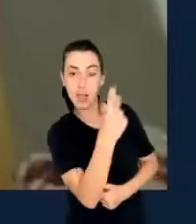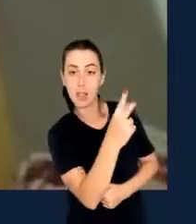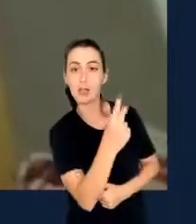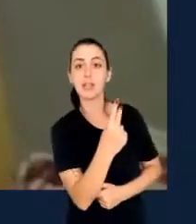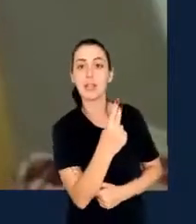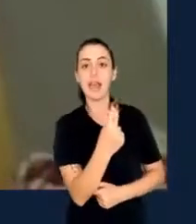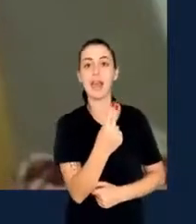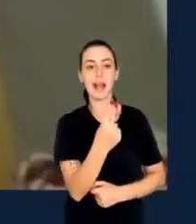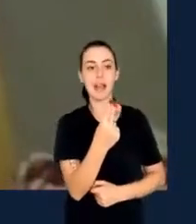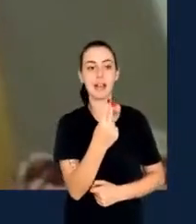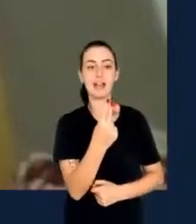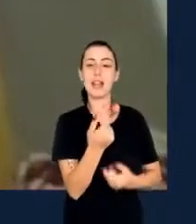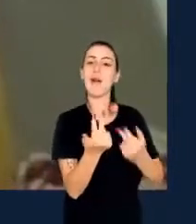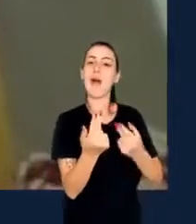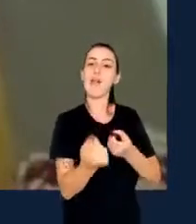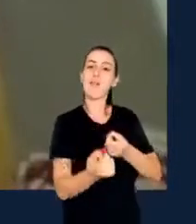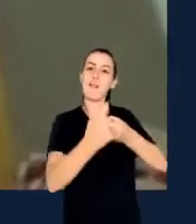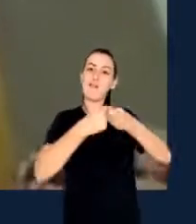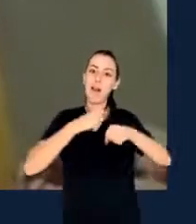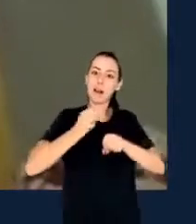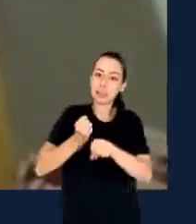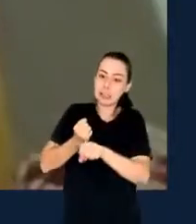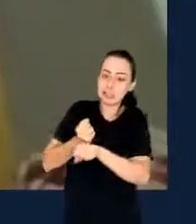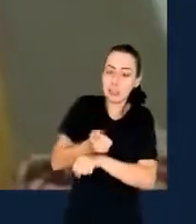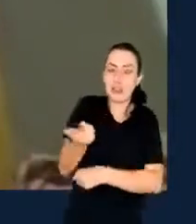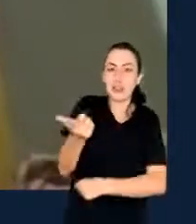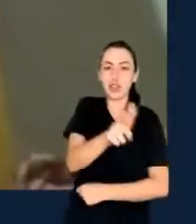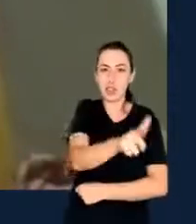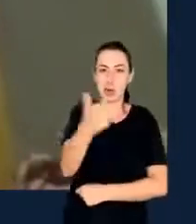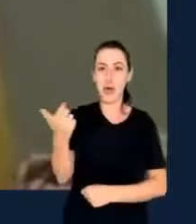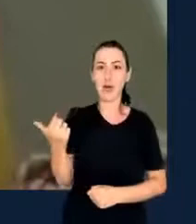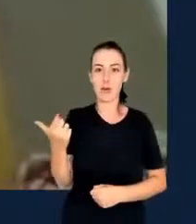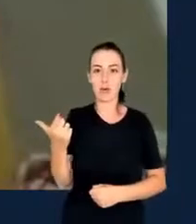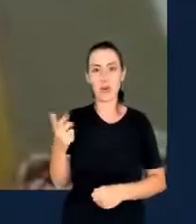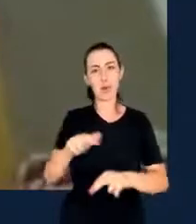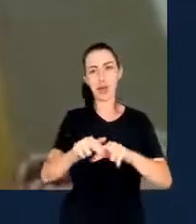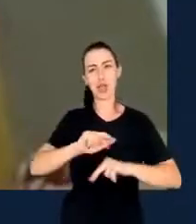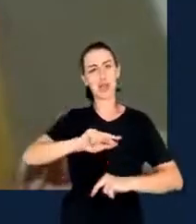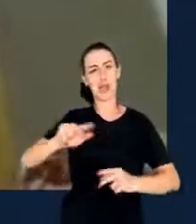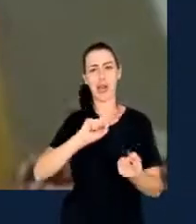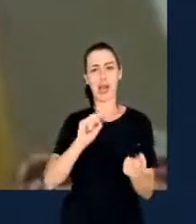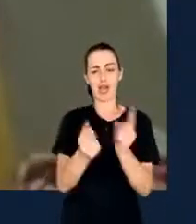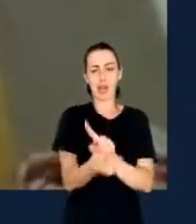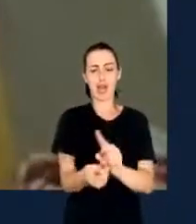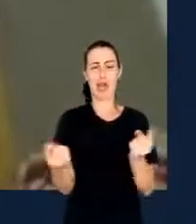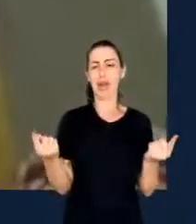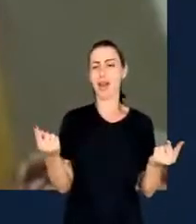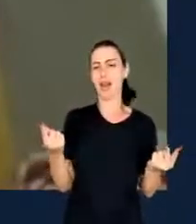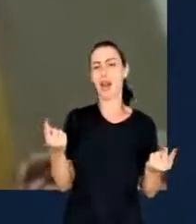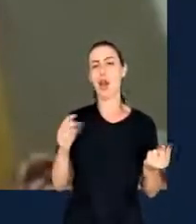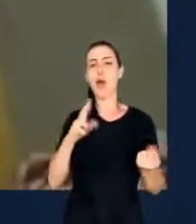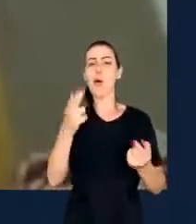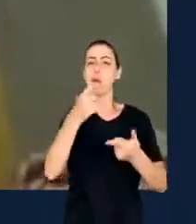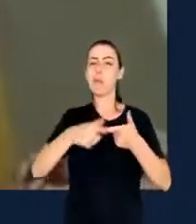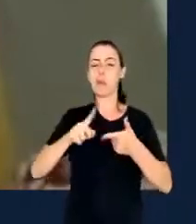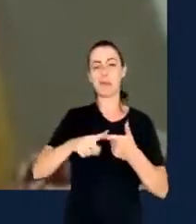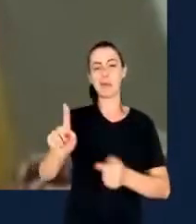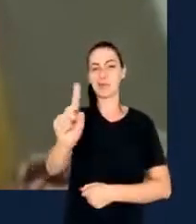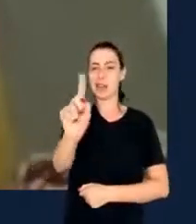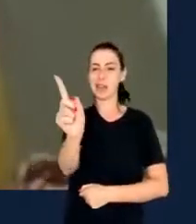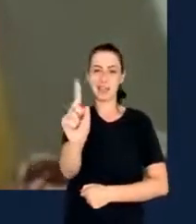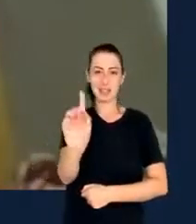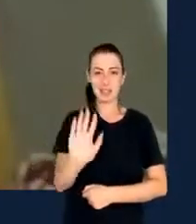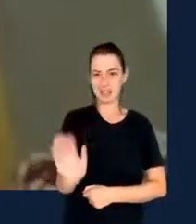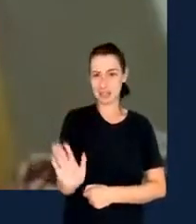voltassem ser escravizadas então acho que assim isso longe de ser uma controvérsia longe de ser uma coisa problemática pense mesmo